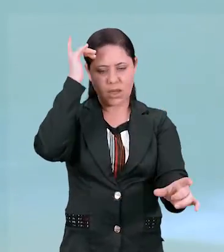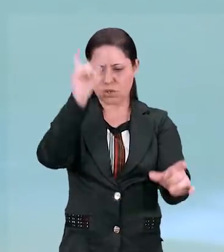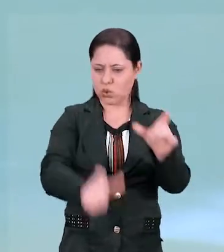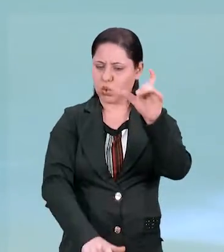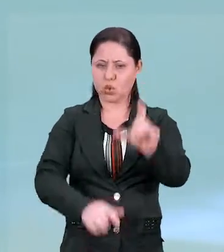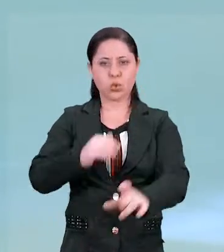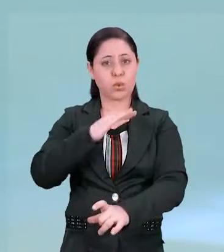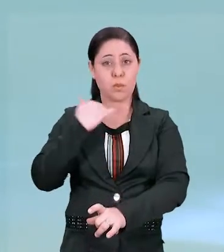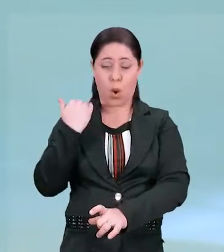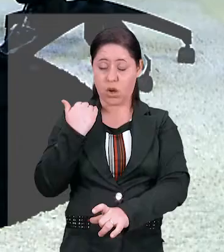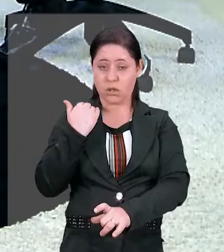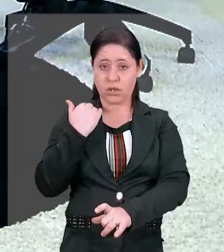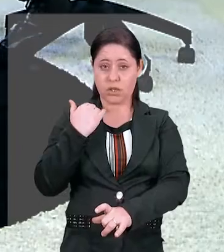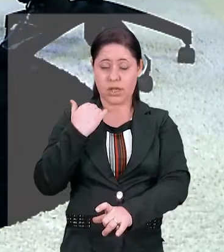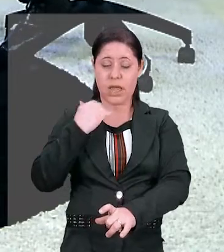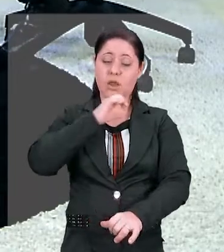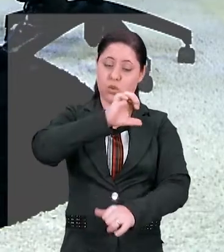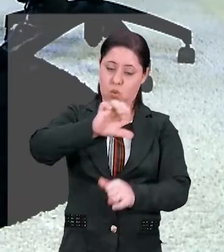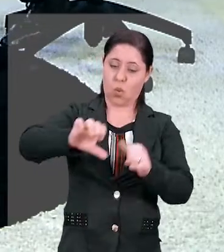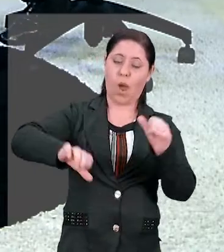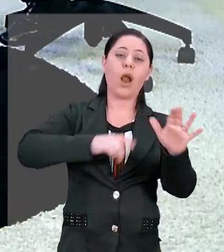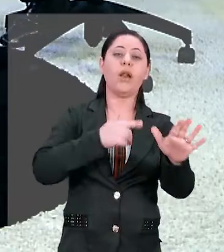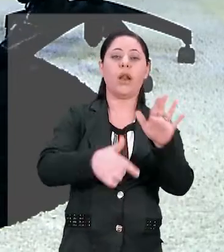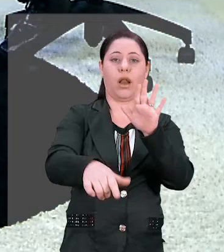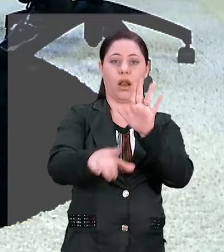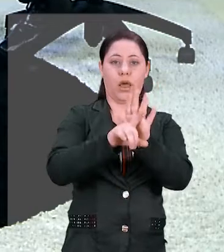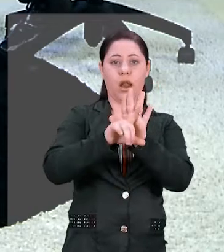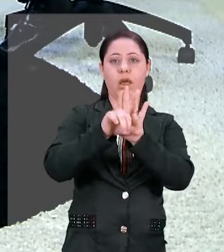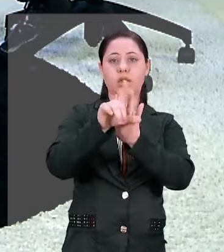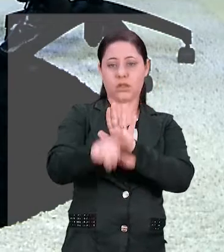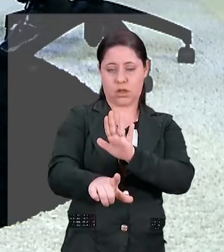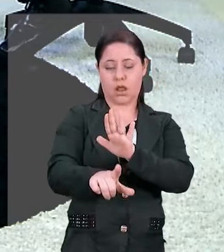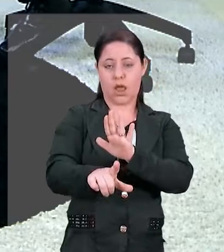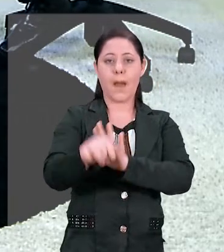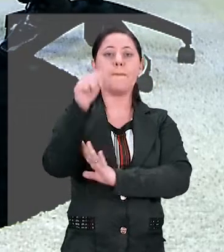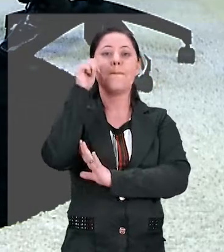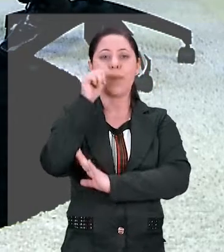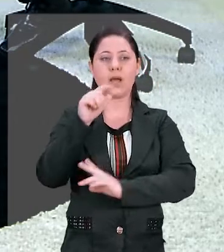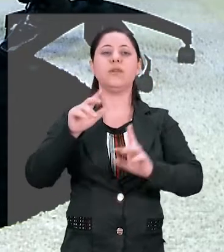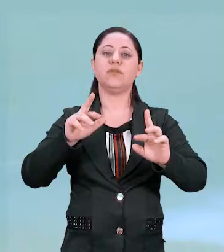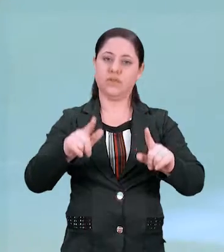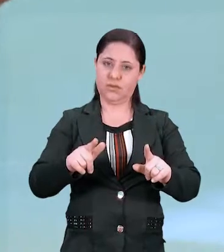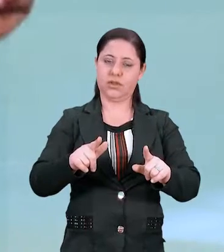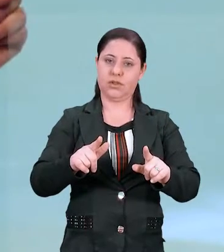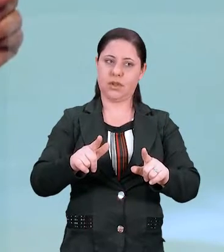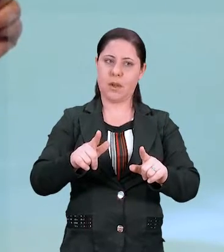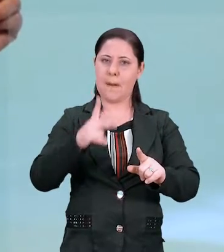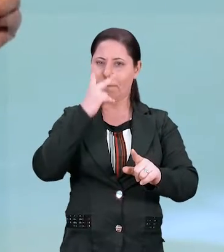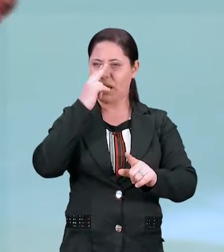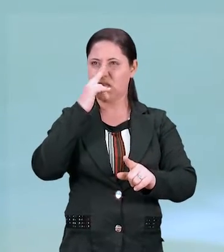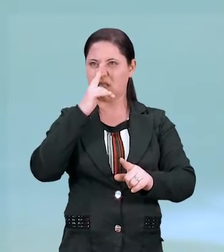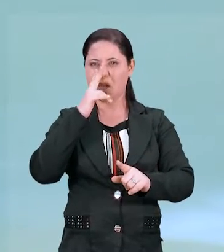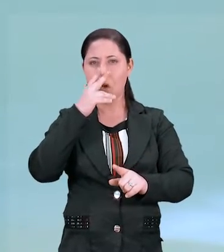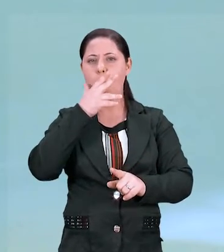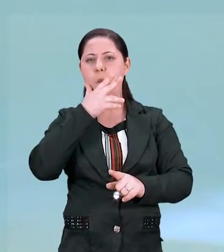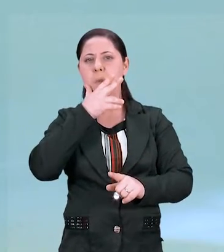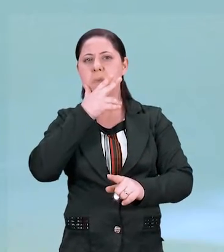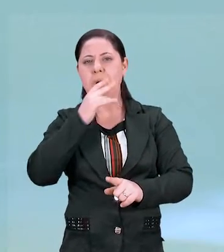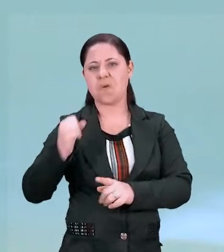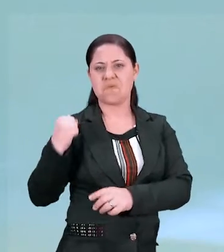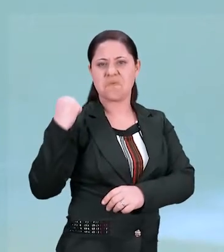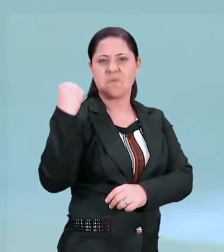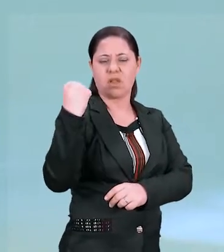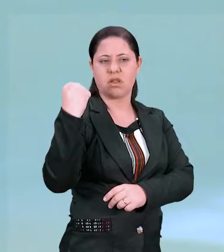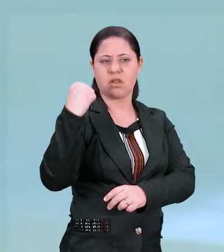se transformou, do ponto de vista de legislação, a questão da mulher. Eu acho que isso está associado ao machismo. Isso tem que ser